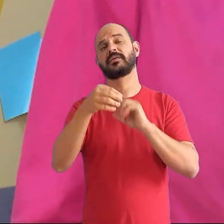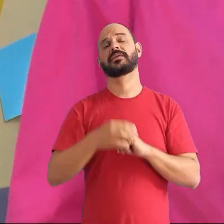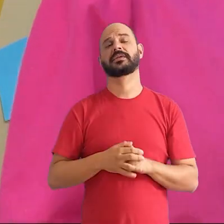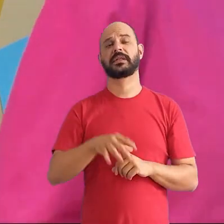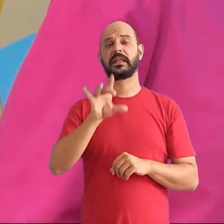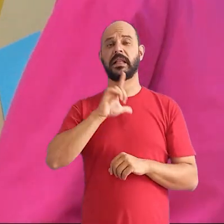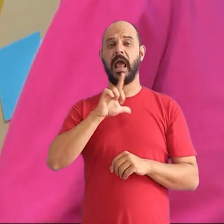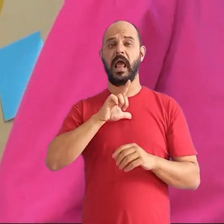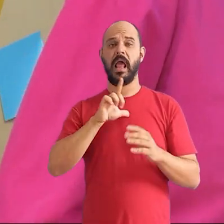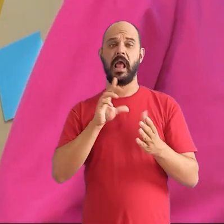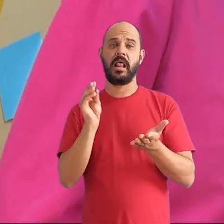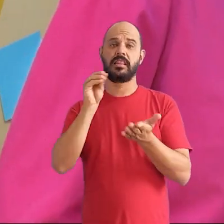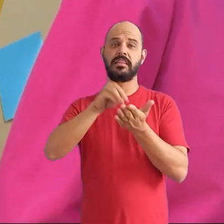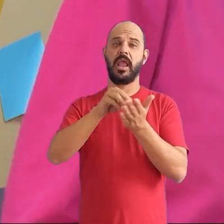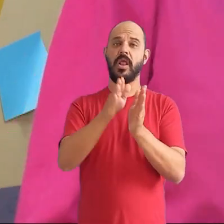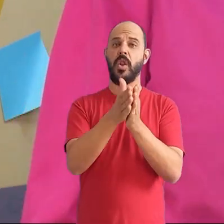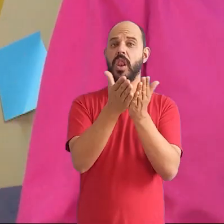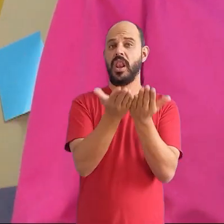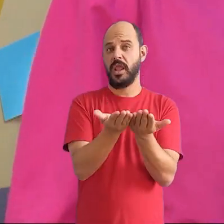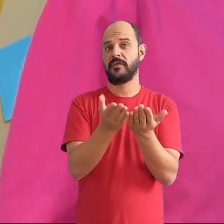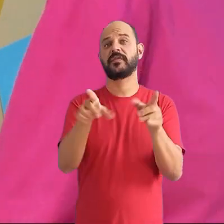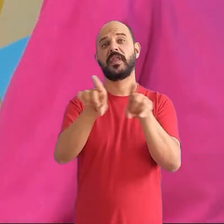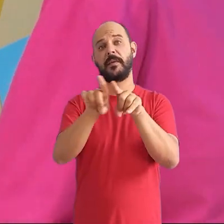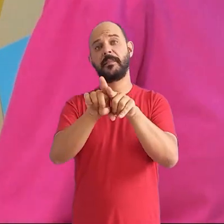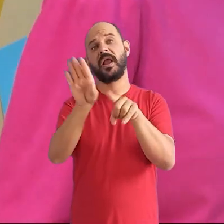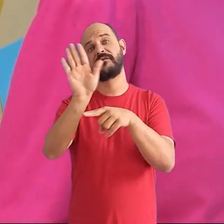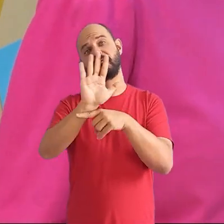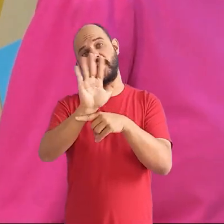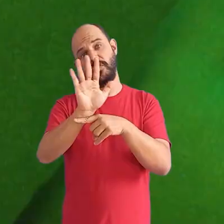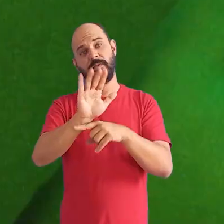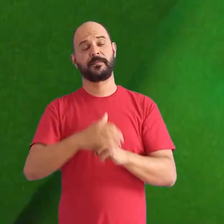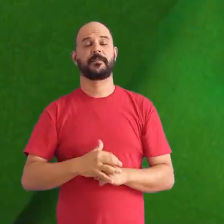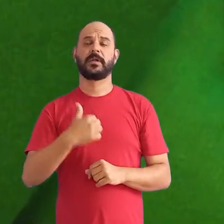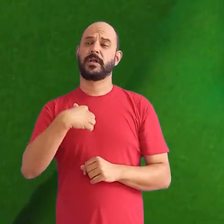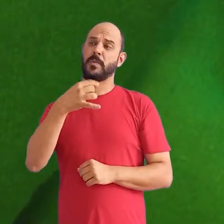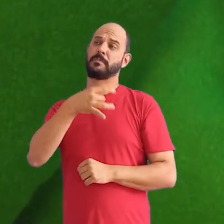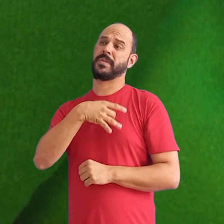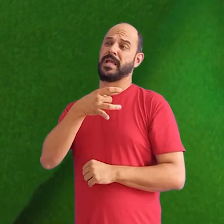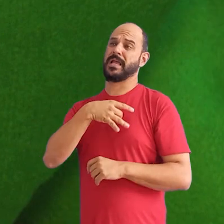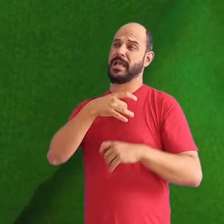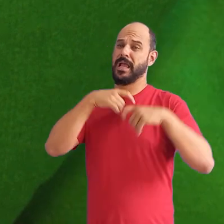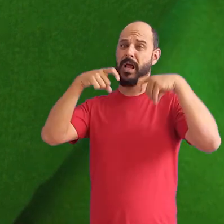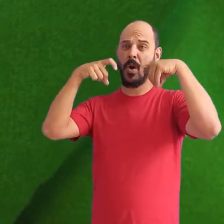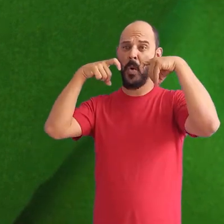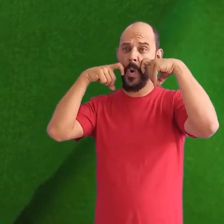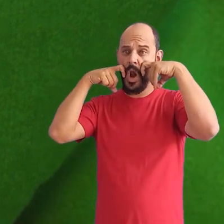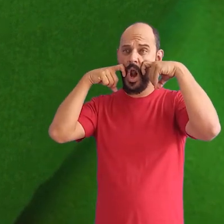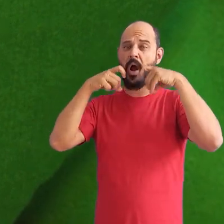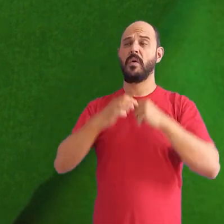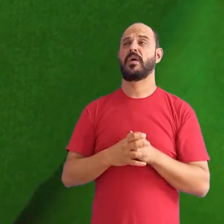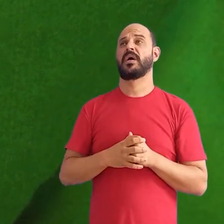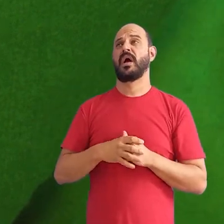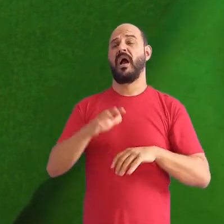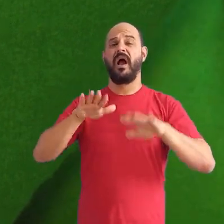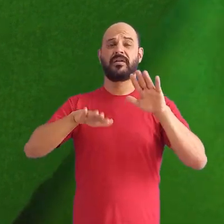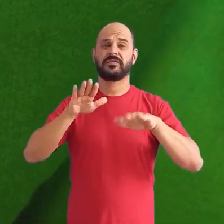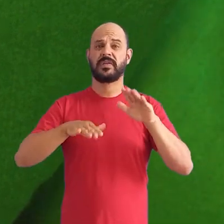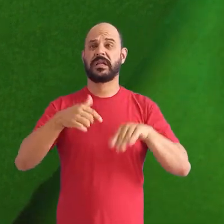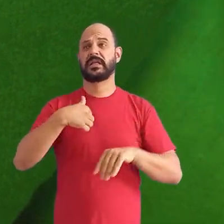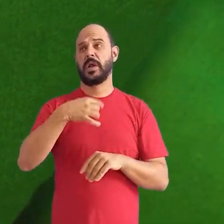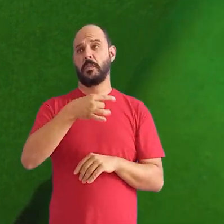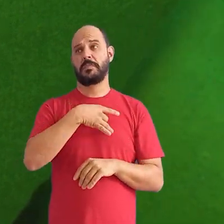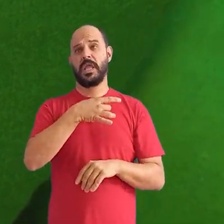de uma história e só existe mesmo nos livros e nos filmes. Eu tenho muito medo do Conde Drácula.